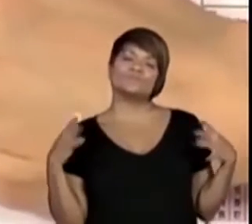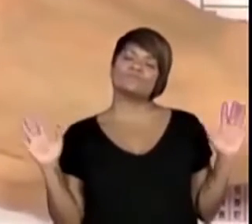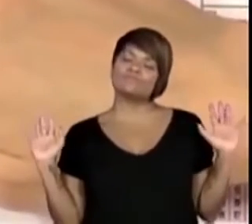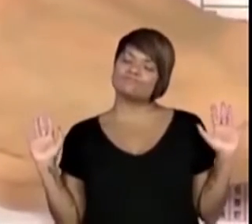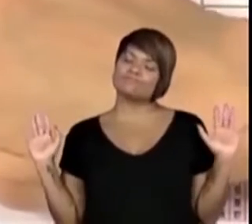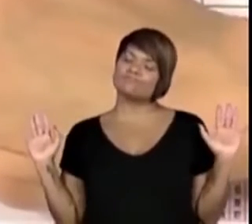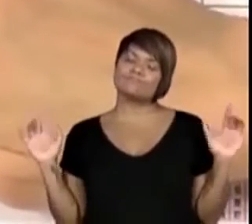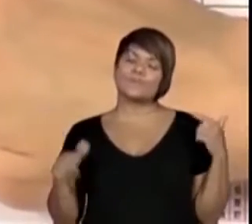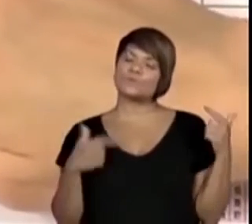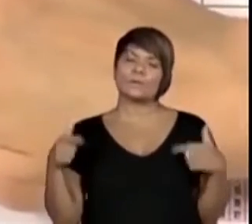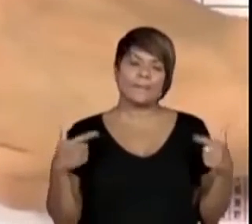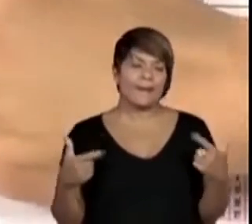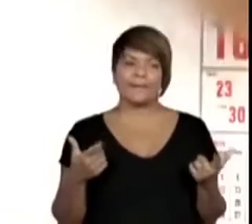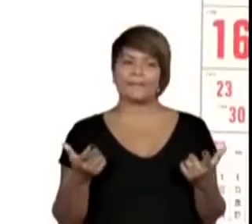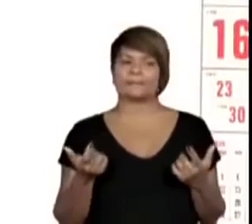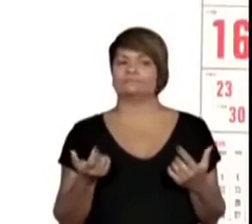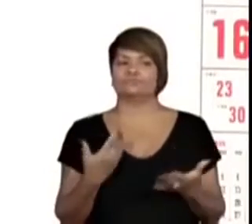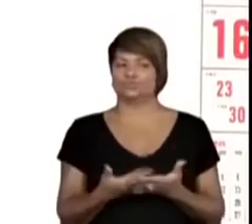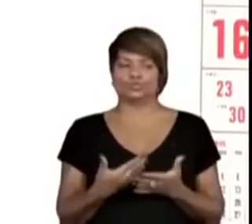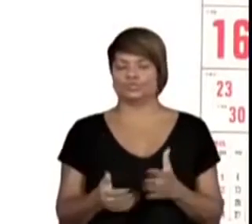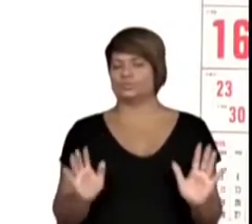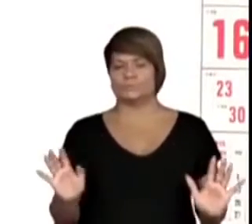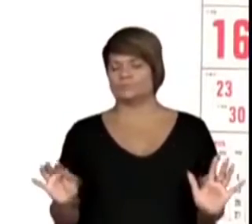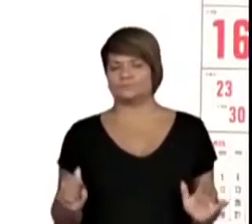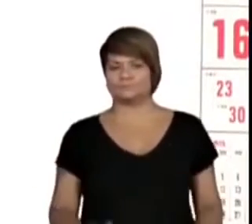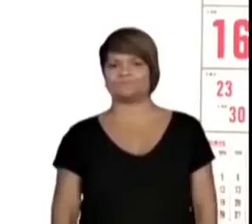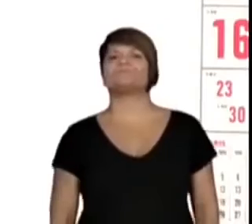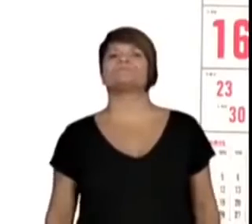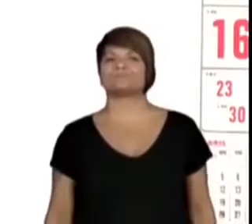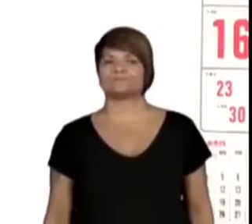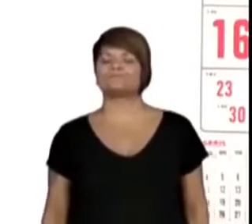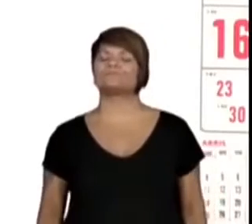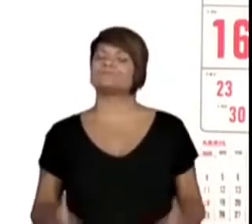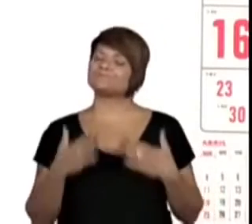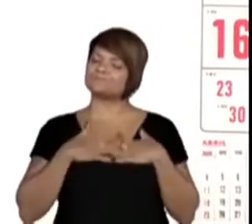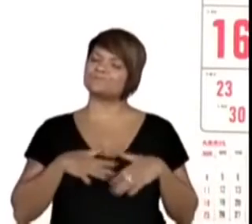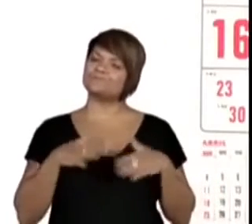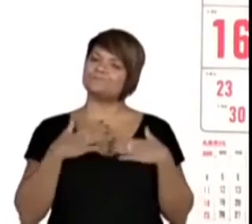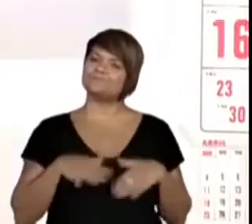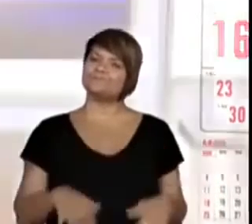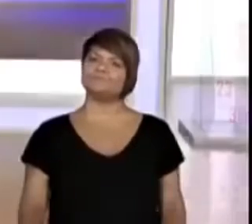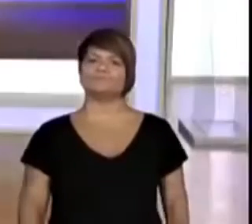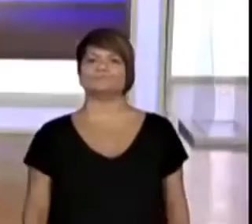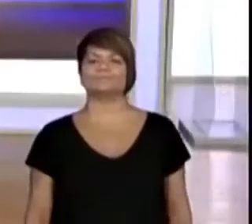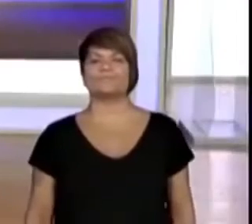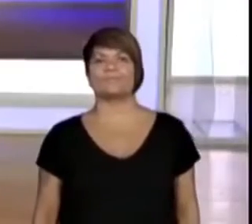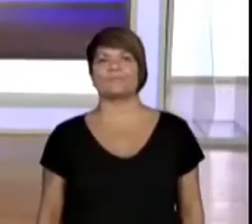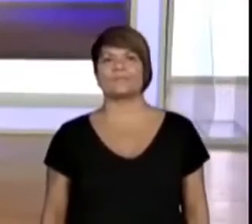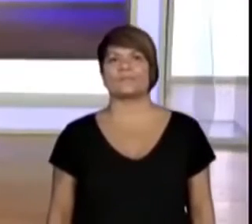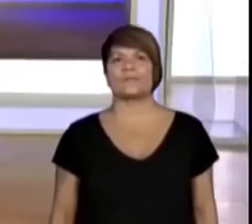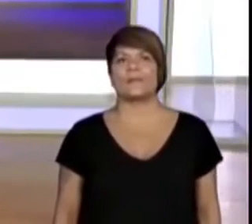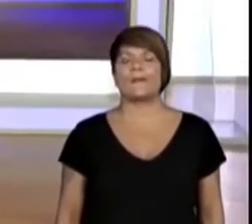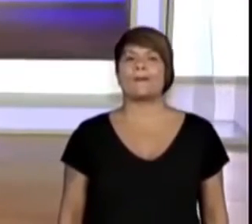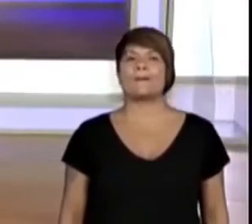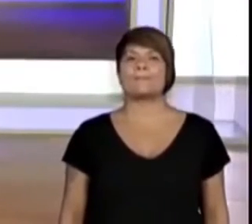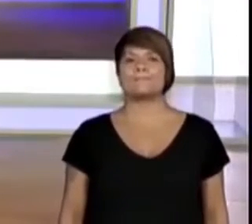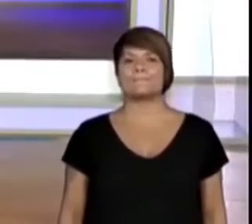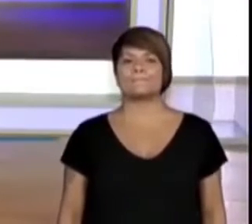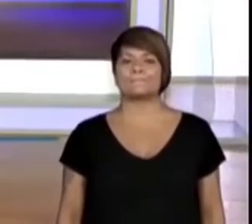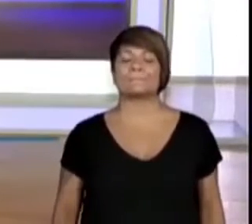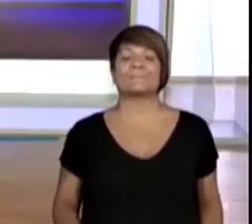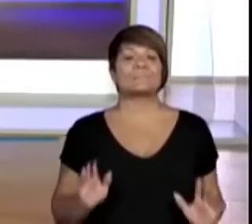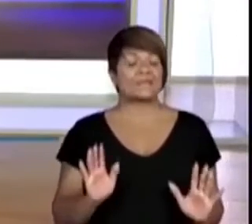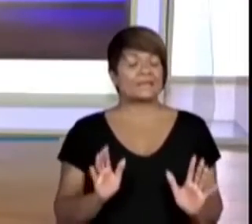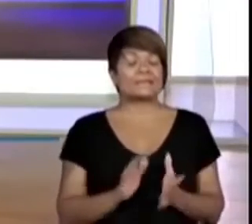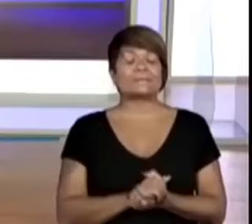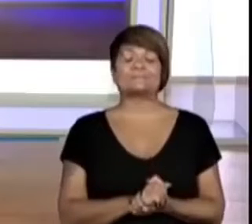pessoas geralmente descansam. Tem trabalhos que não descansam no feriado, mas tem trabalhos que descansam.